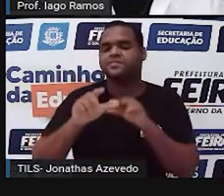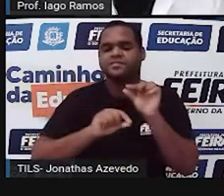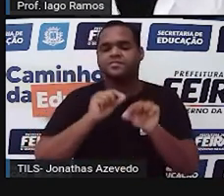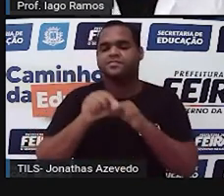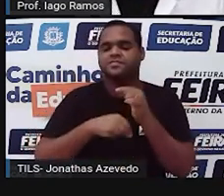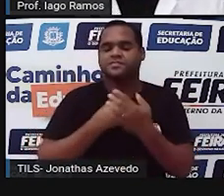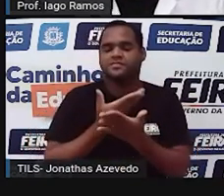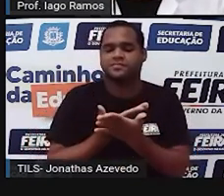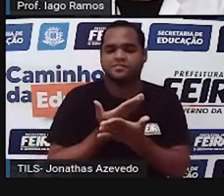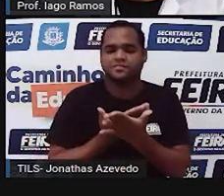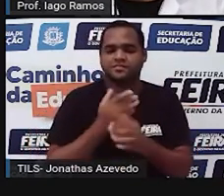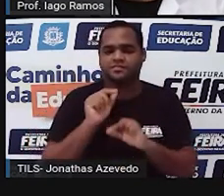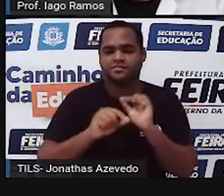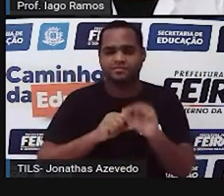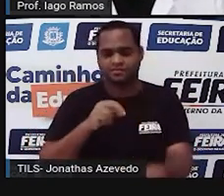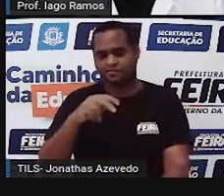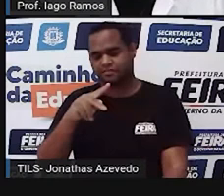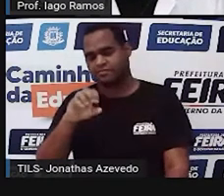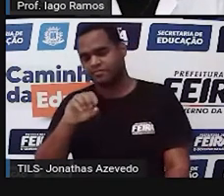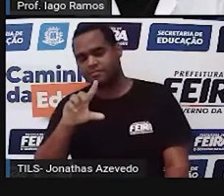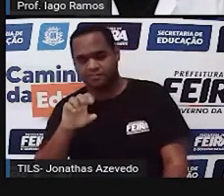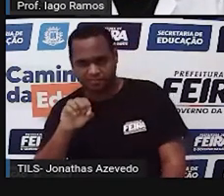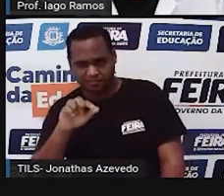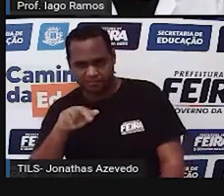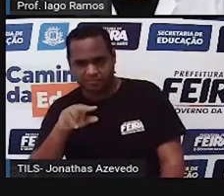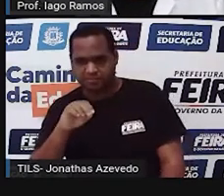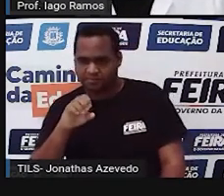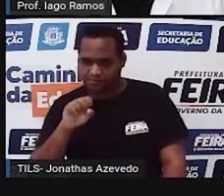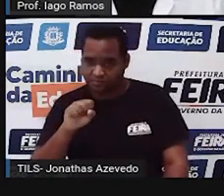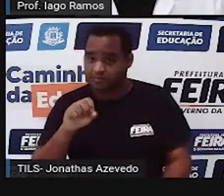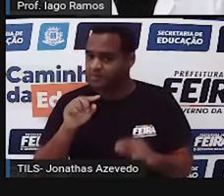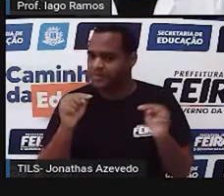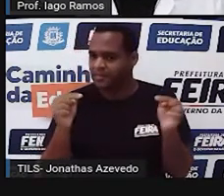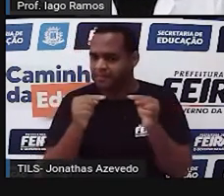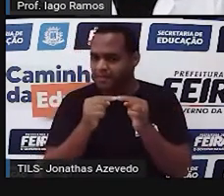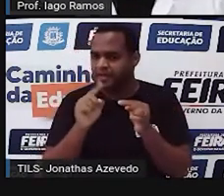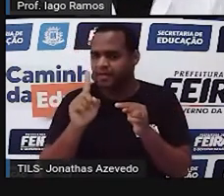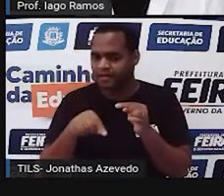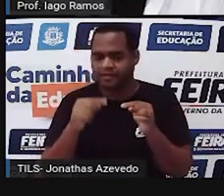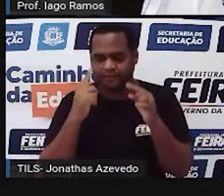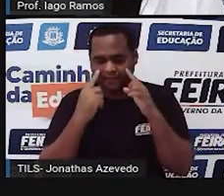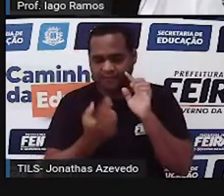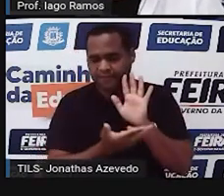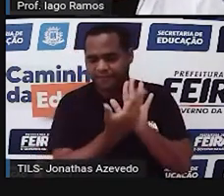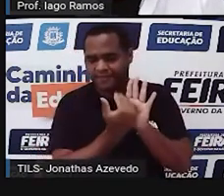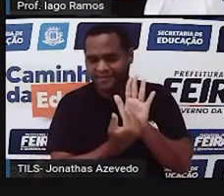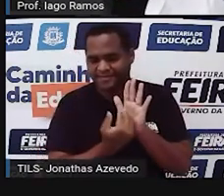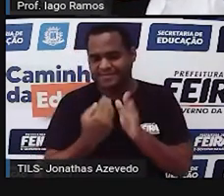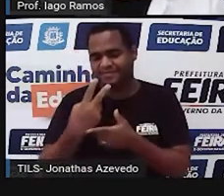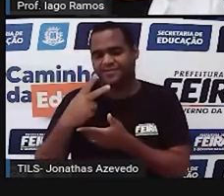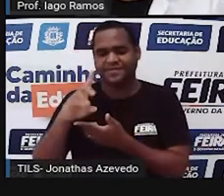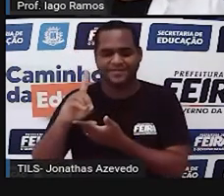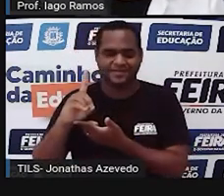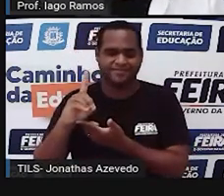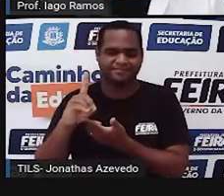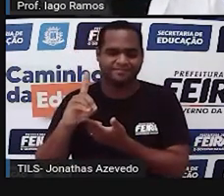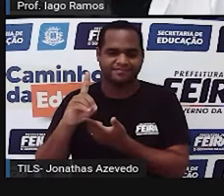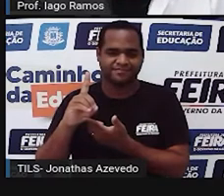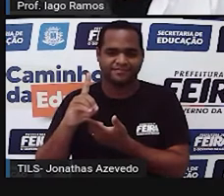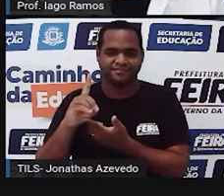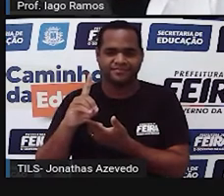que estuda os polígonos e esses Polígonos são as figuras 2D são as